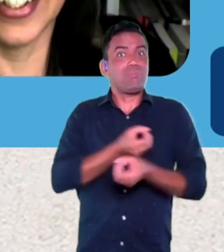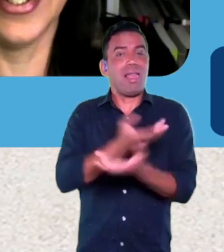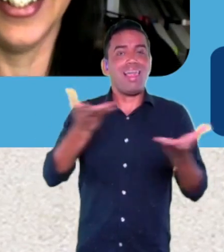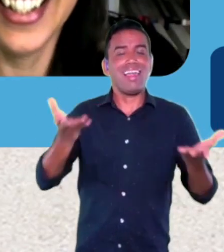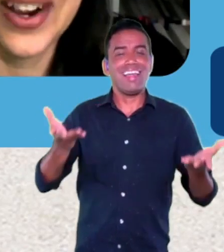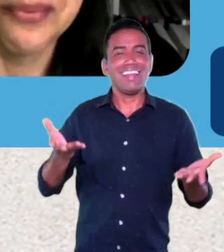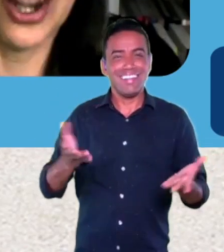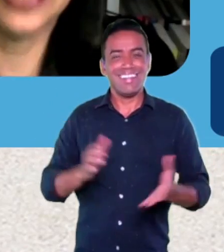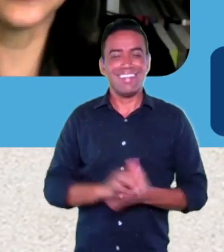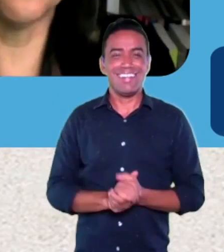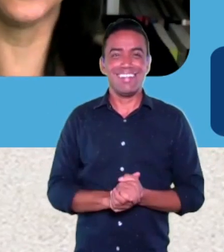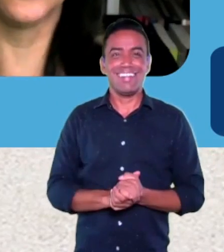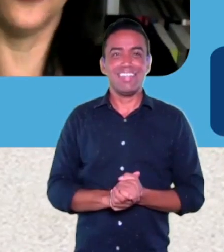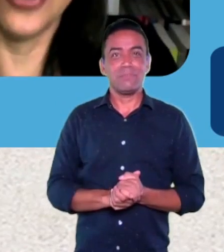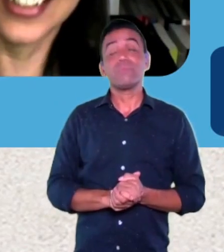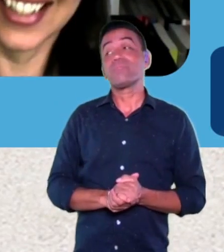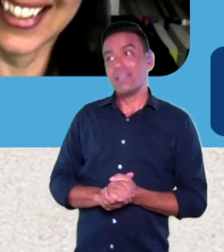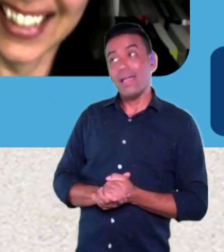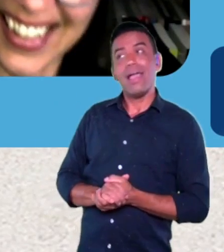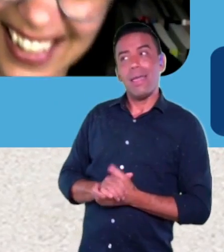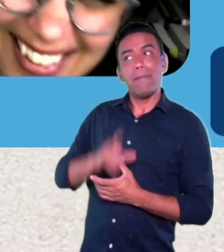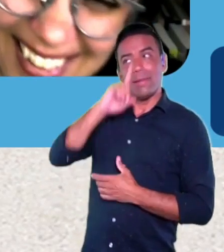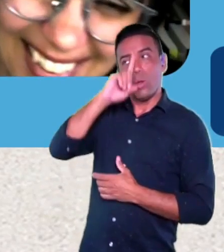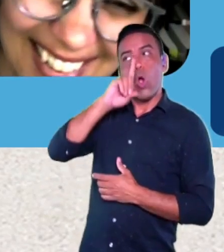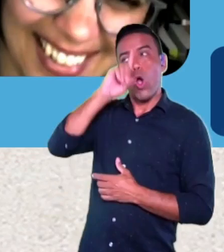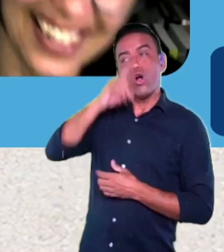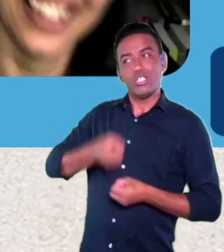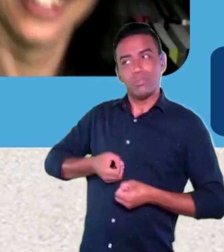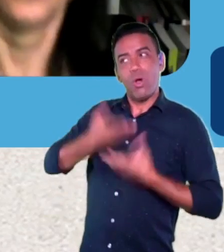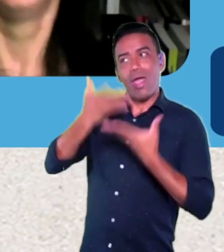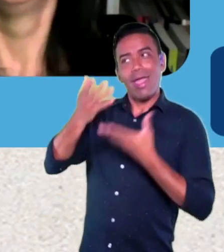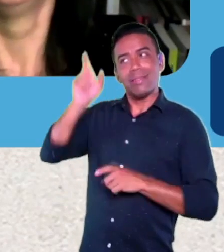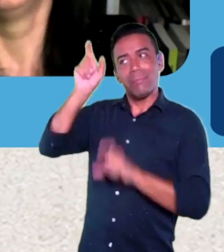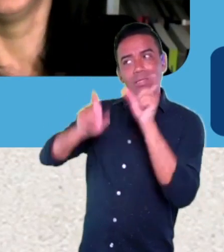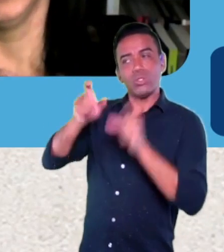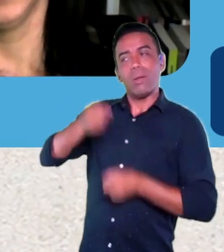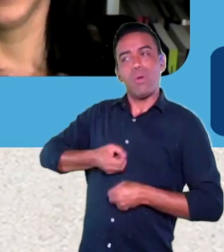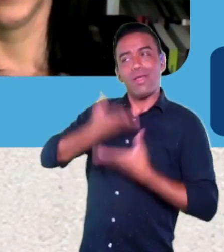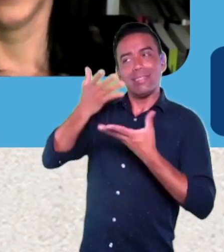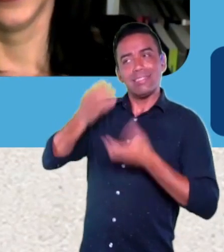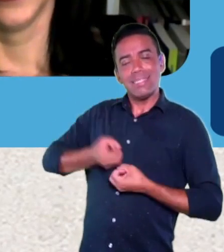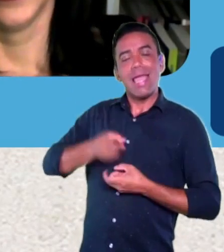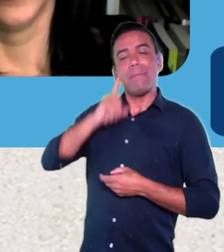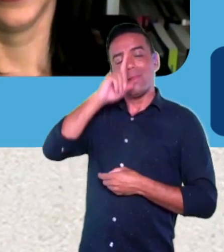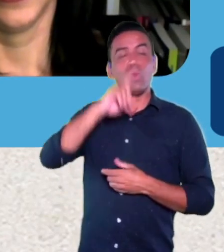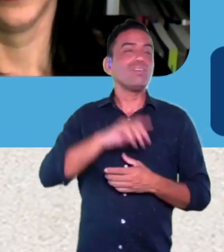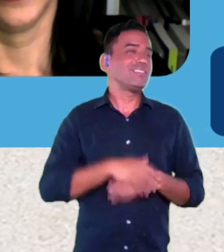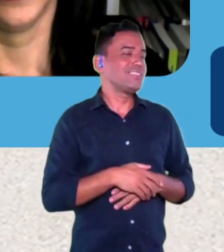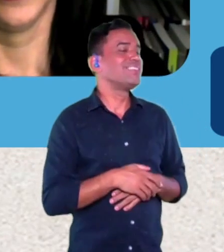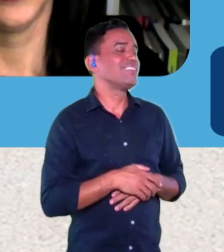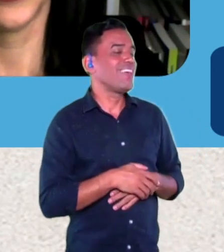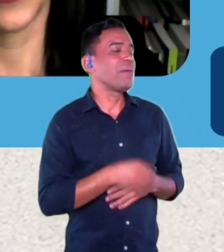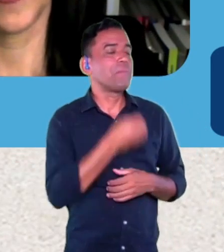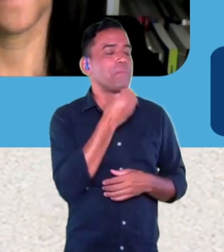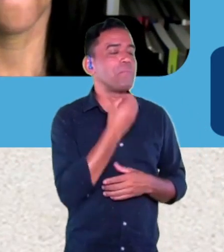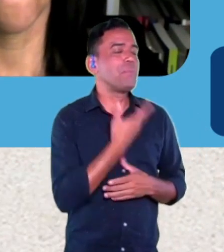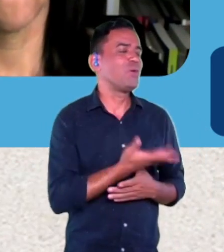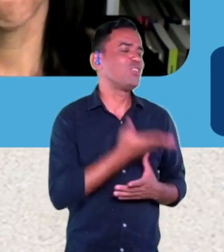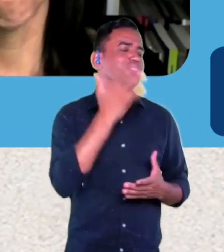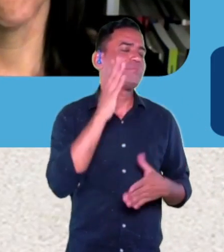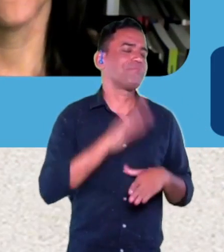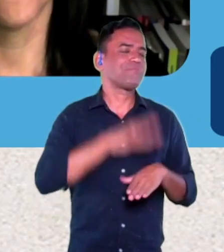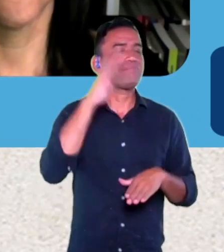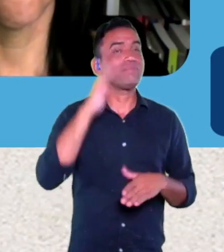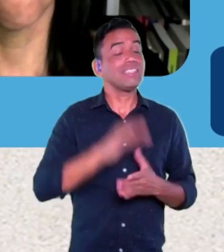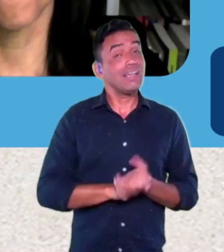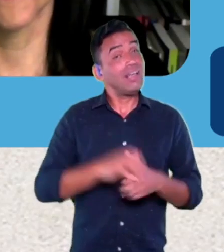Perigosas. Poetas são perigosos. Poetas são perigosos, é muito demais. Agora sim, o nosso tempo